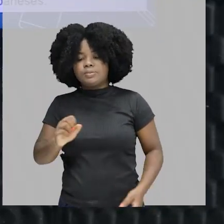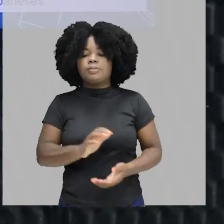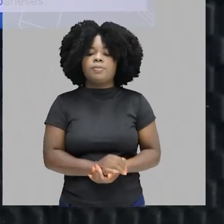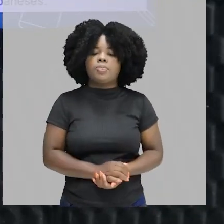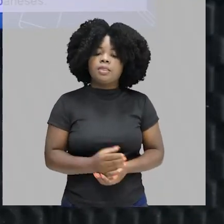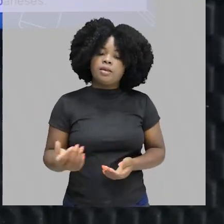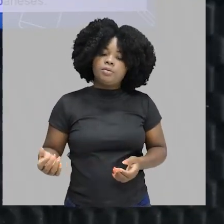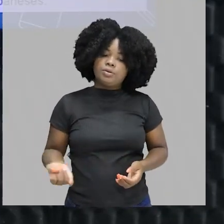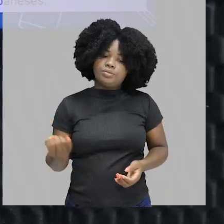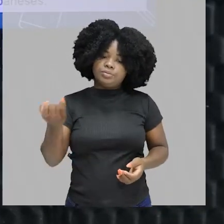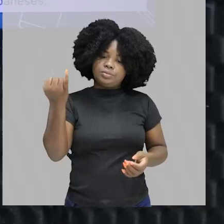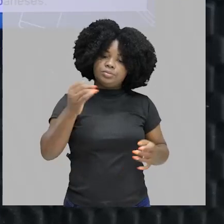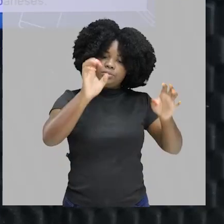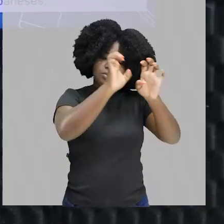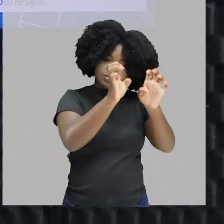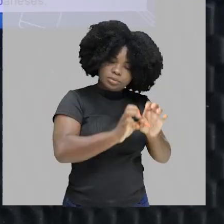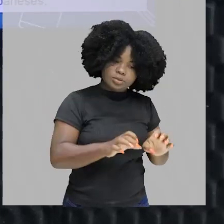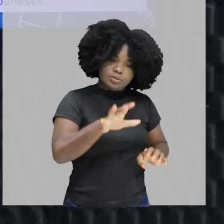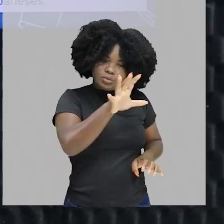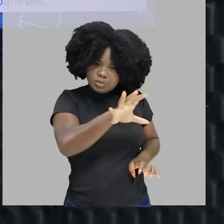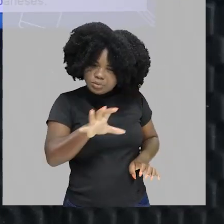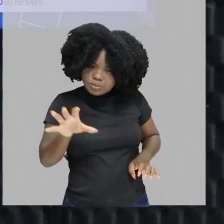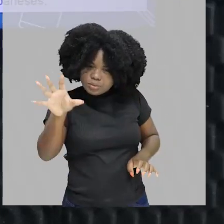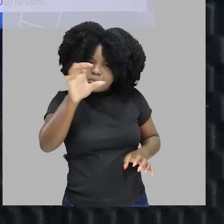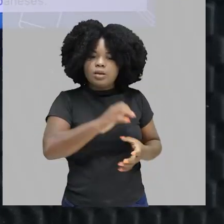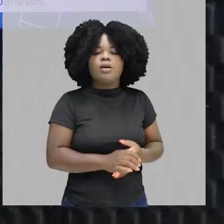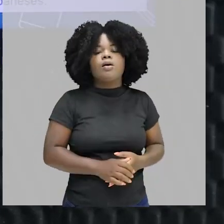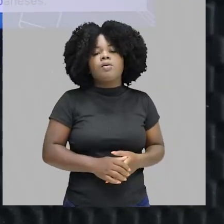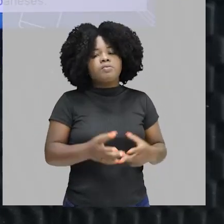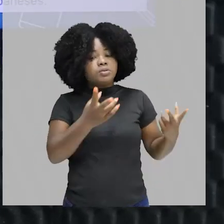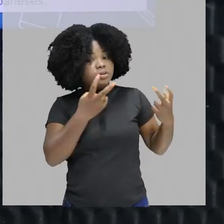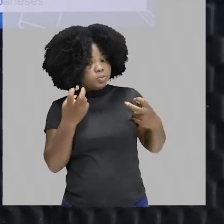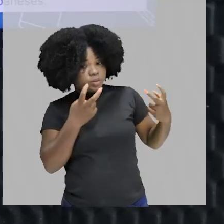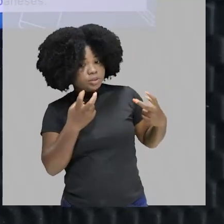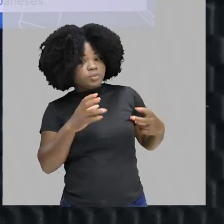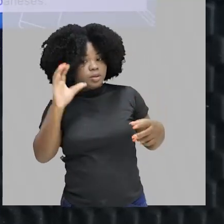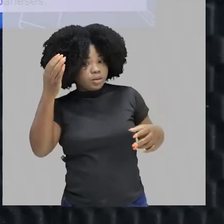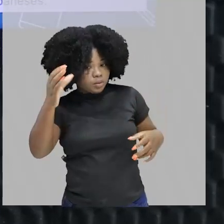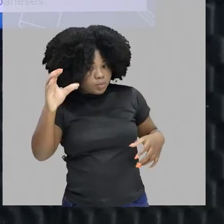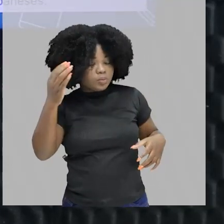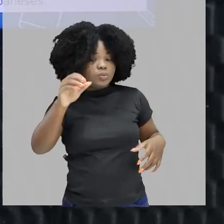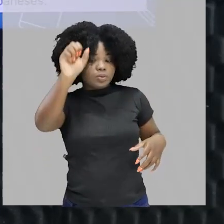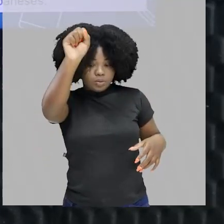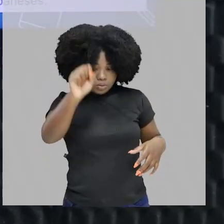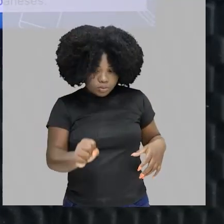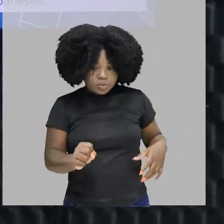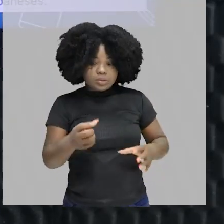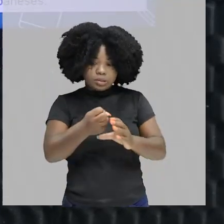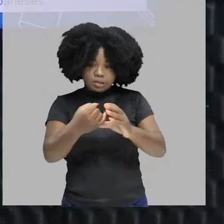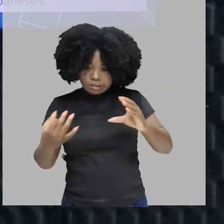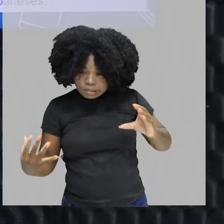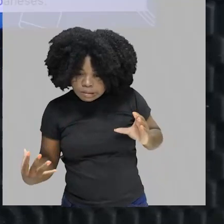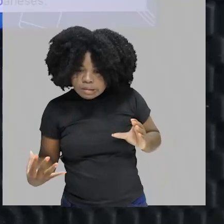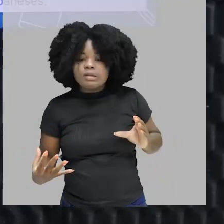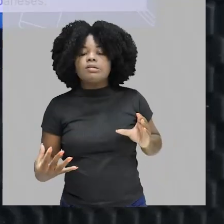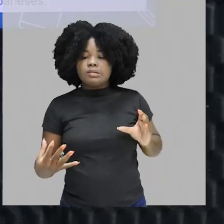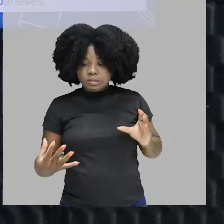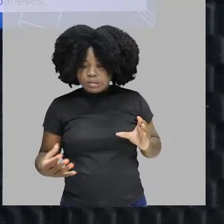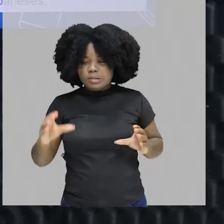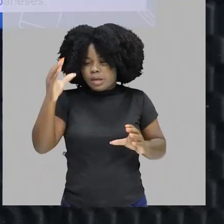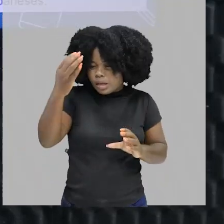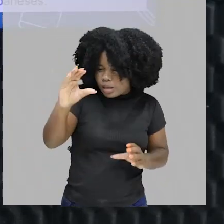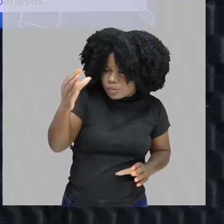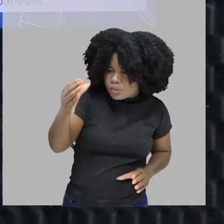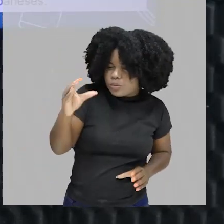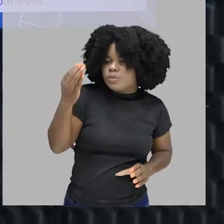região. Tanto é que quando tu vai olhar ali na cultura do sul, tu vai perceber ali características marcantes, né, dessa cultura alemã,